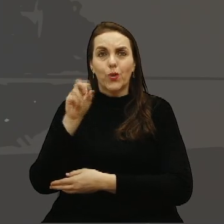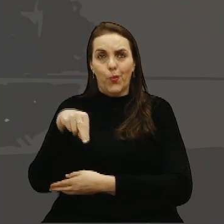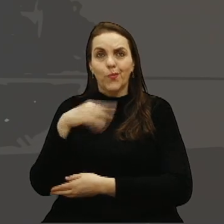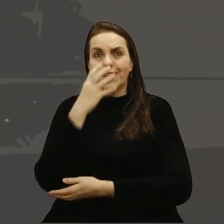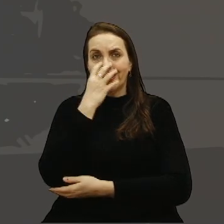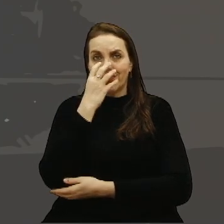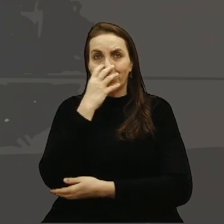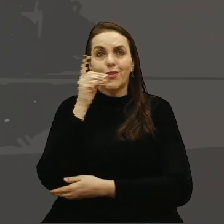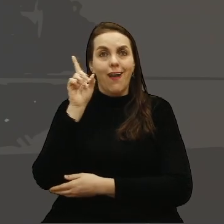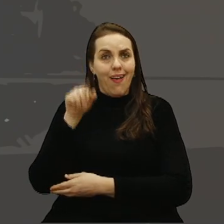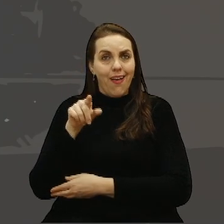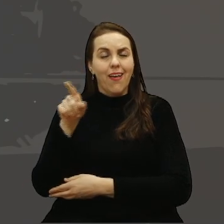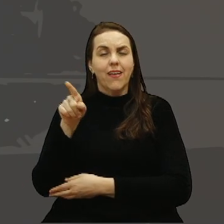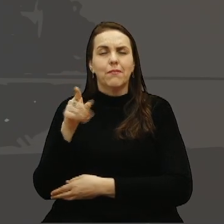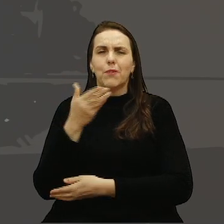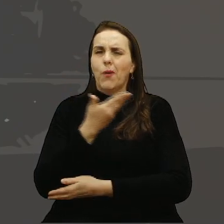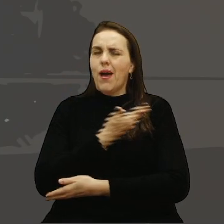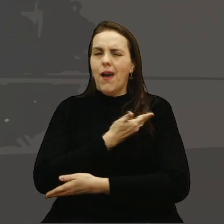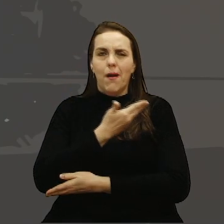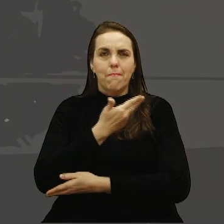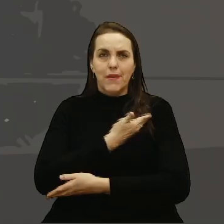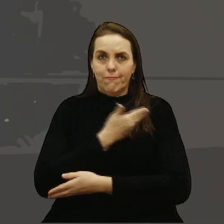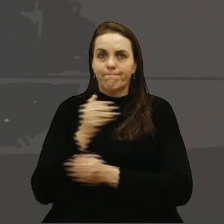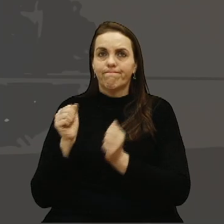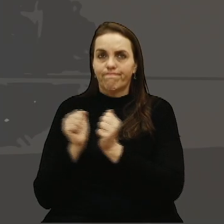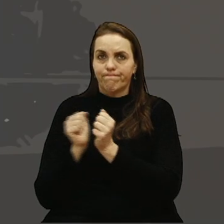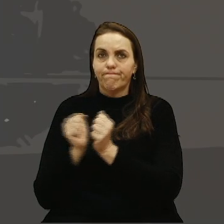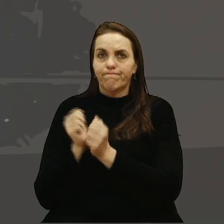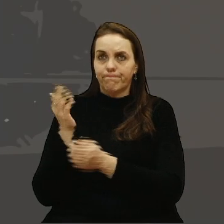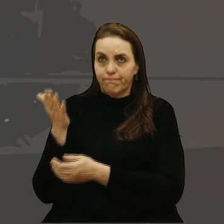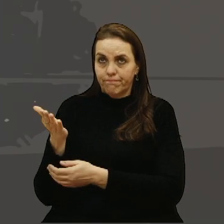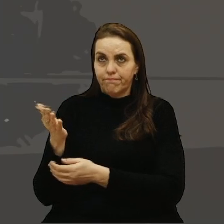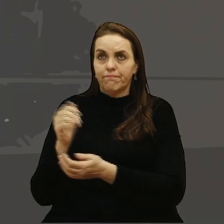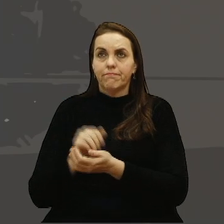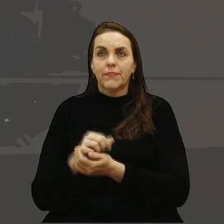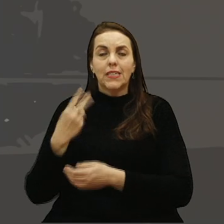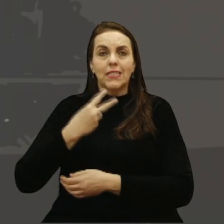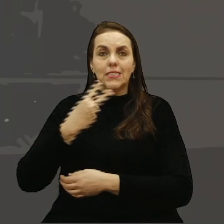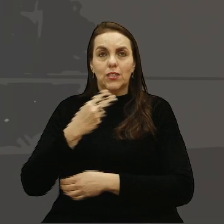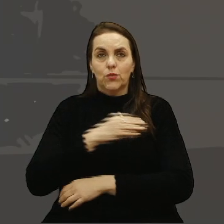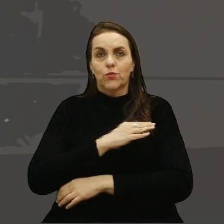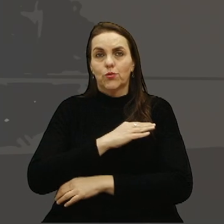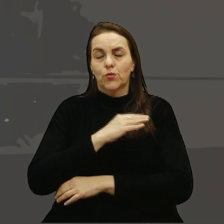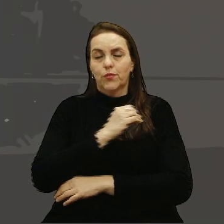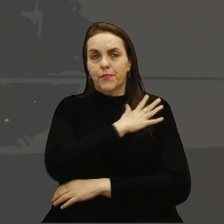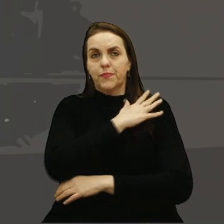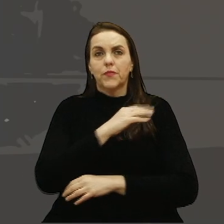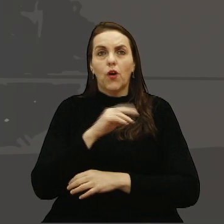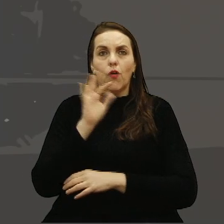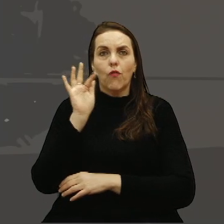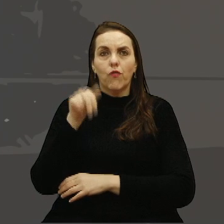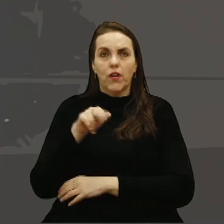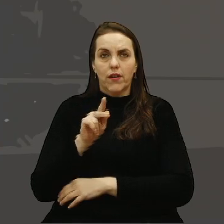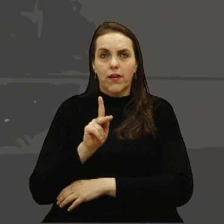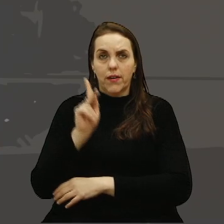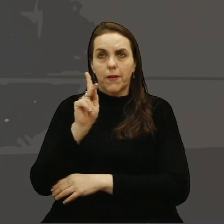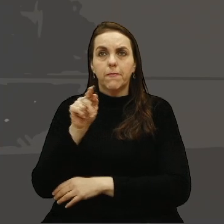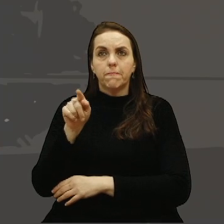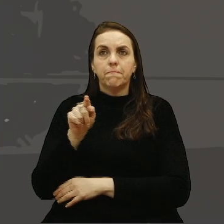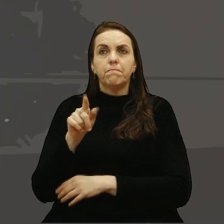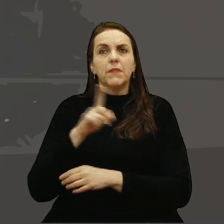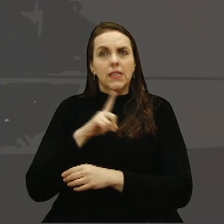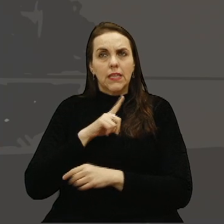era cão de um grande amigo meu, eleitor, inclusive, o 2º Sargento Funk, que já, inclusive, foi subcomandante da unidade ali do canil da nossa